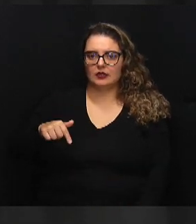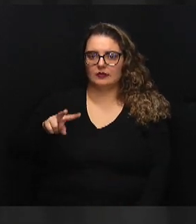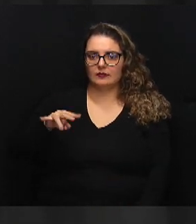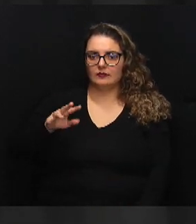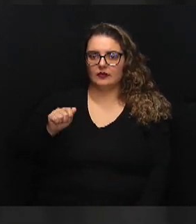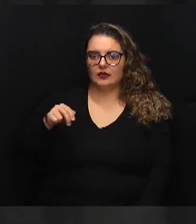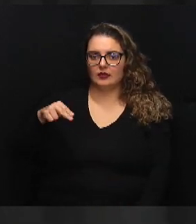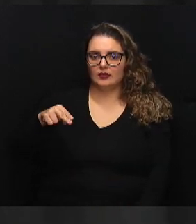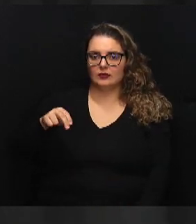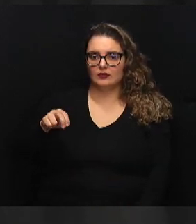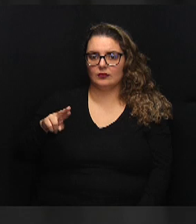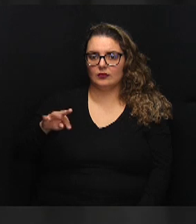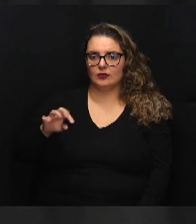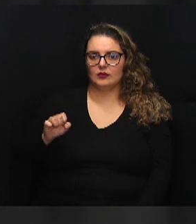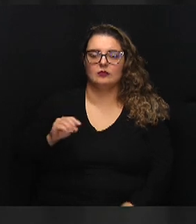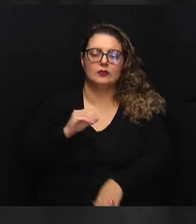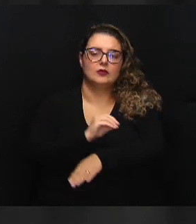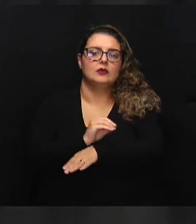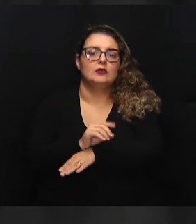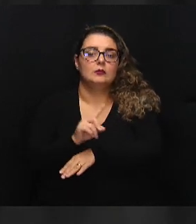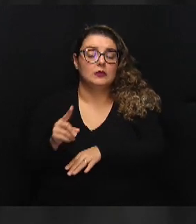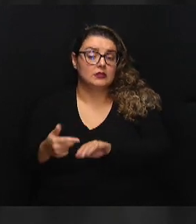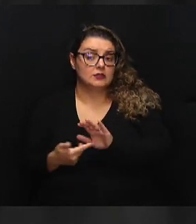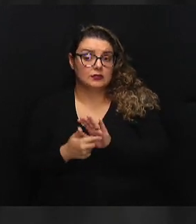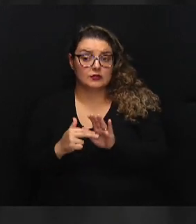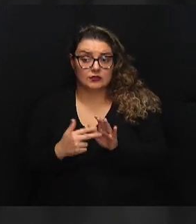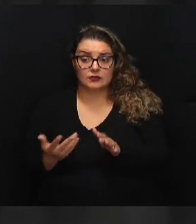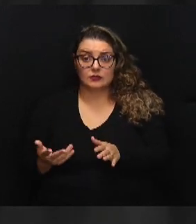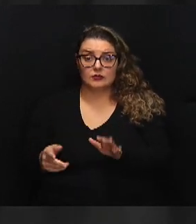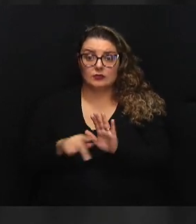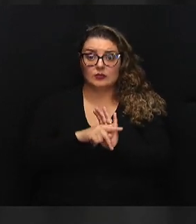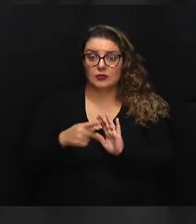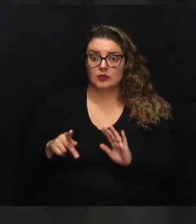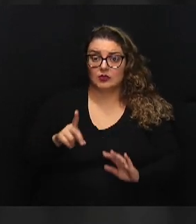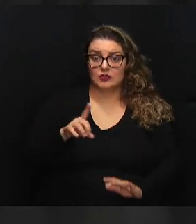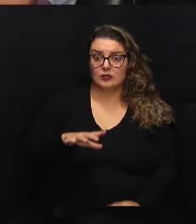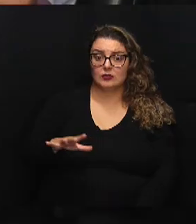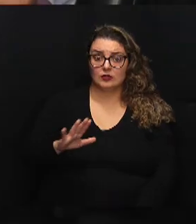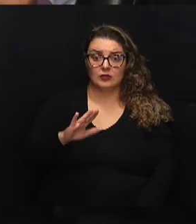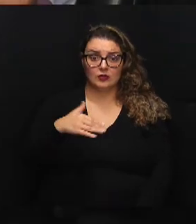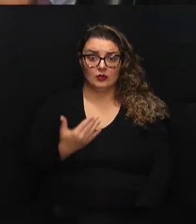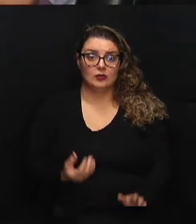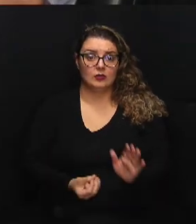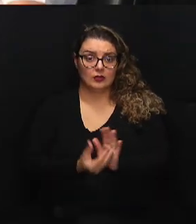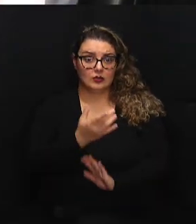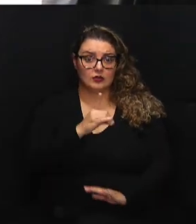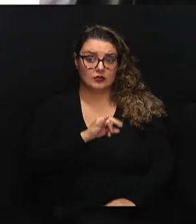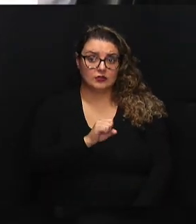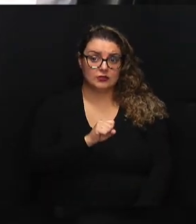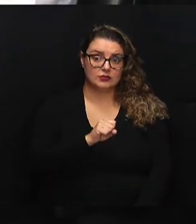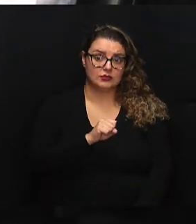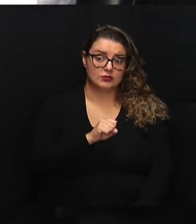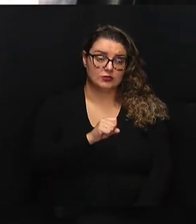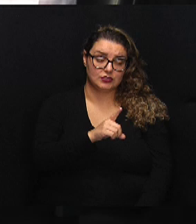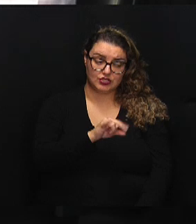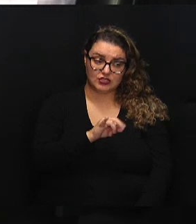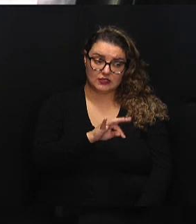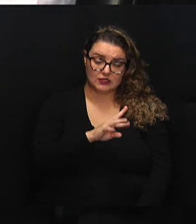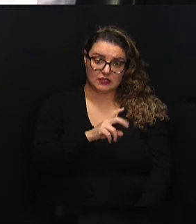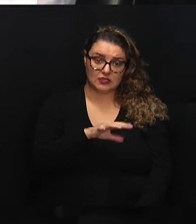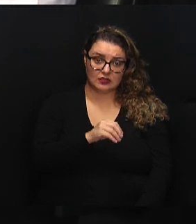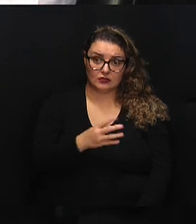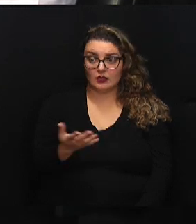isso não quer dizer que eles façam parte do distrito. Quando surgiu um distrito. Então, mas eu não